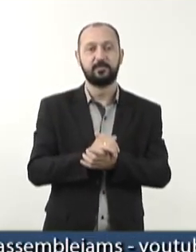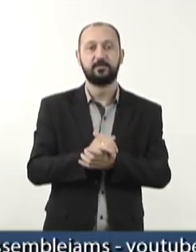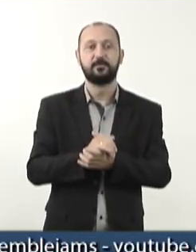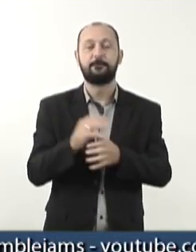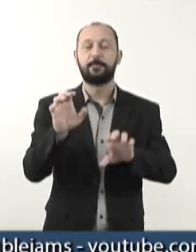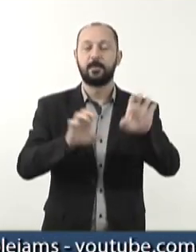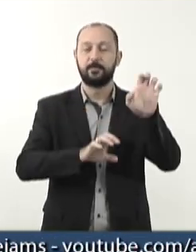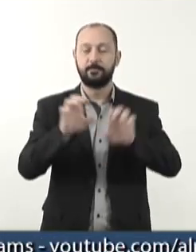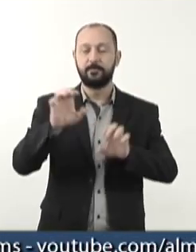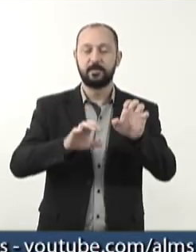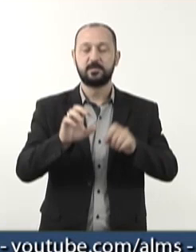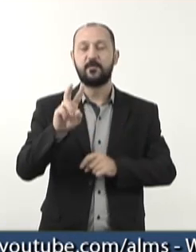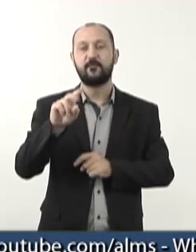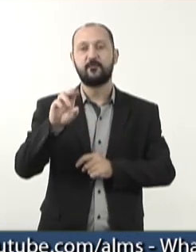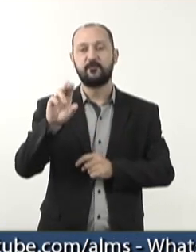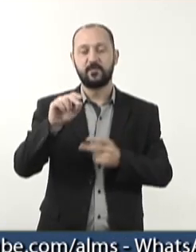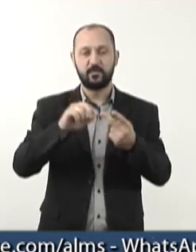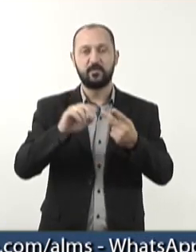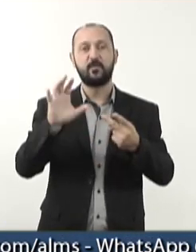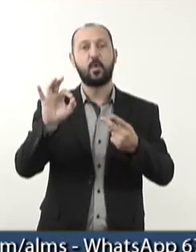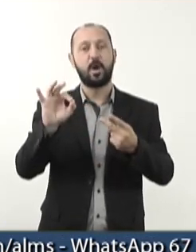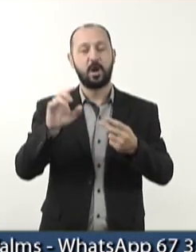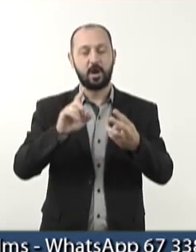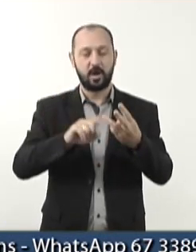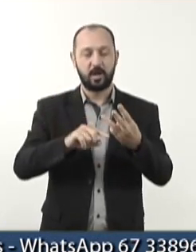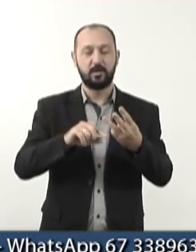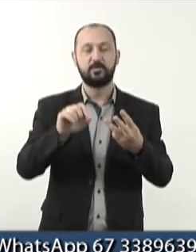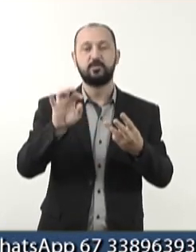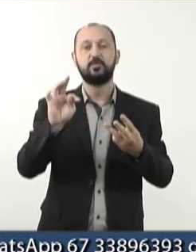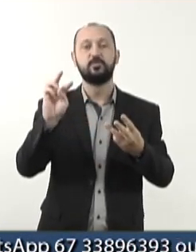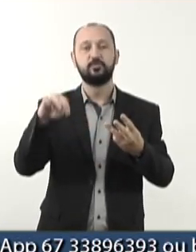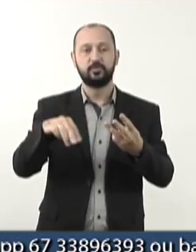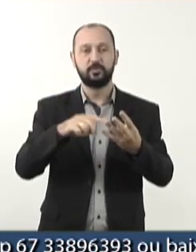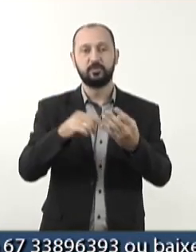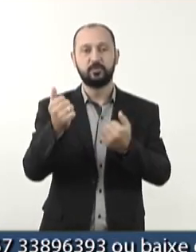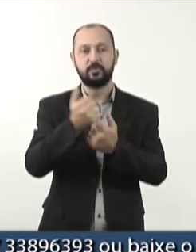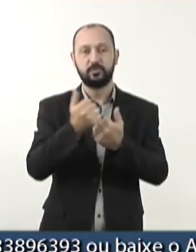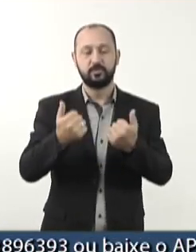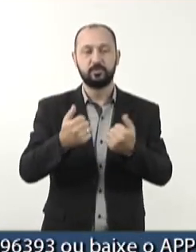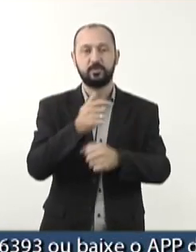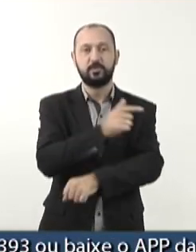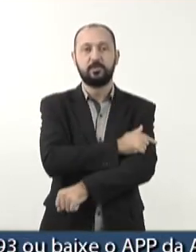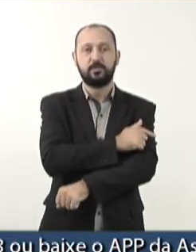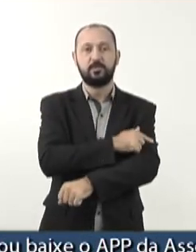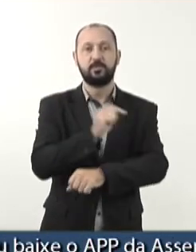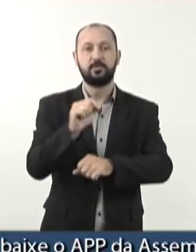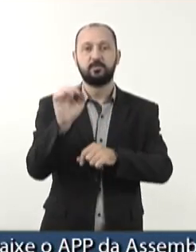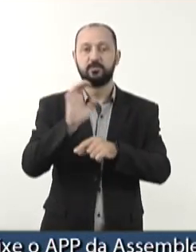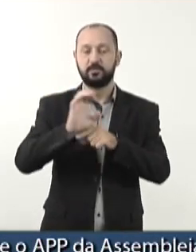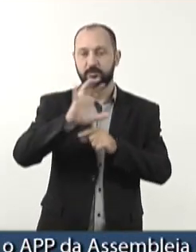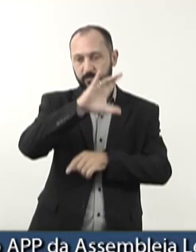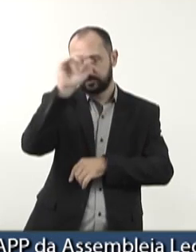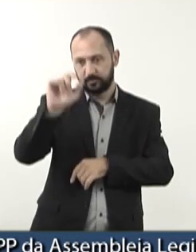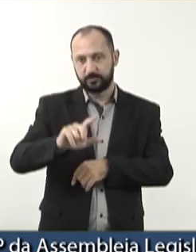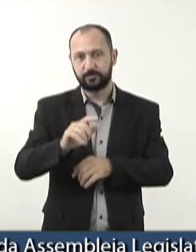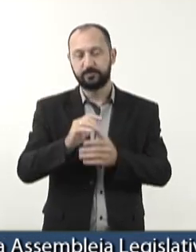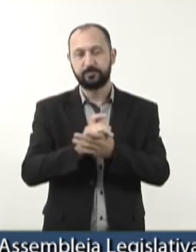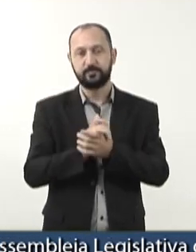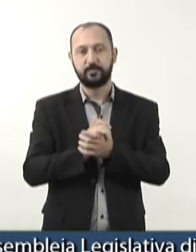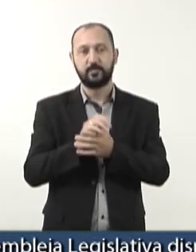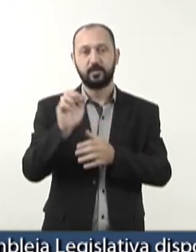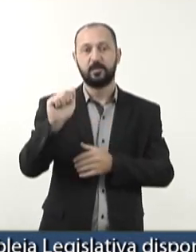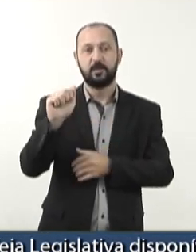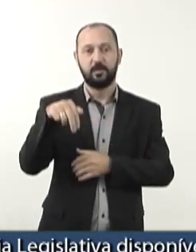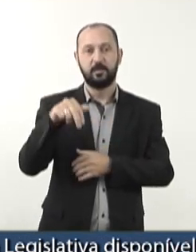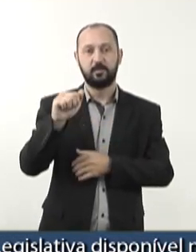telefonia Vivo, Claro, Oi e Tim, bem como ao gerente substituto da unidade operacional do Estado de Mato Grosso do Sul,